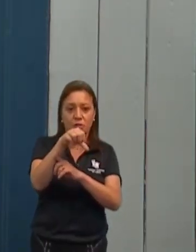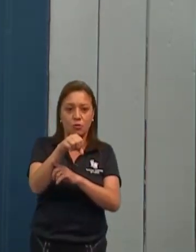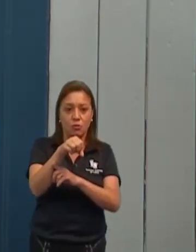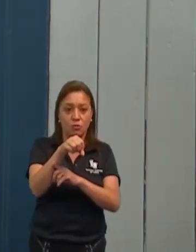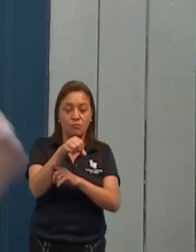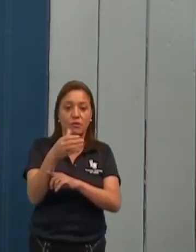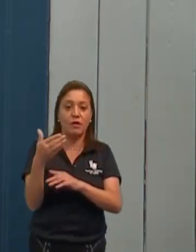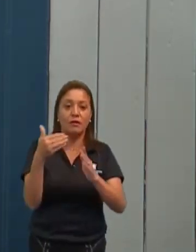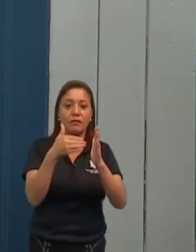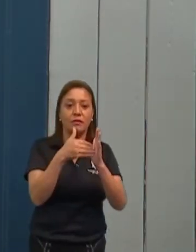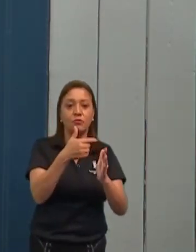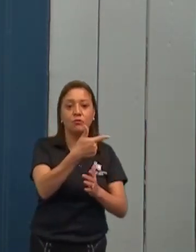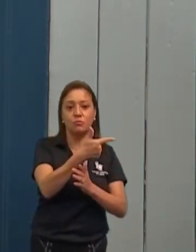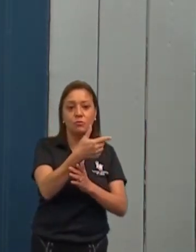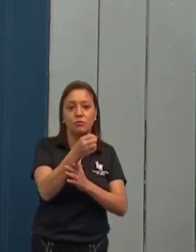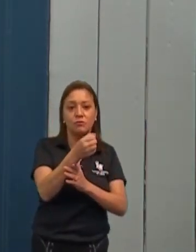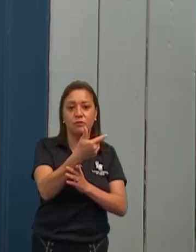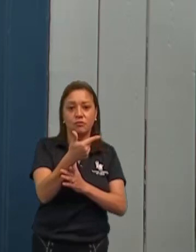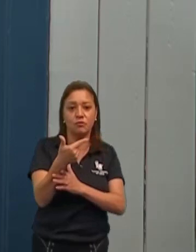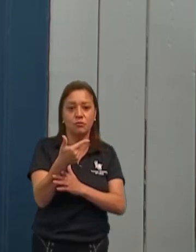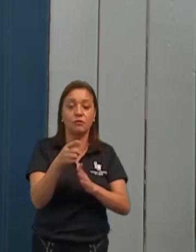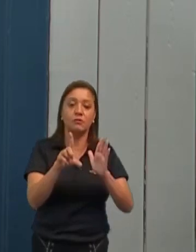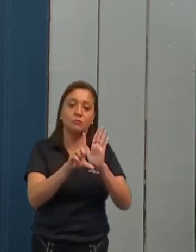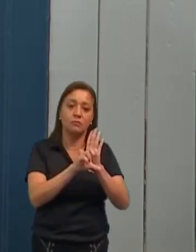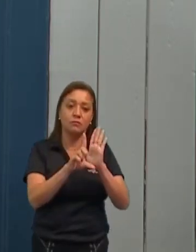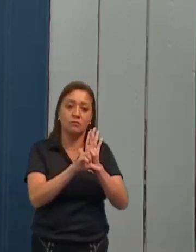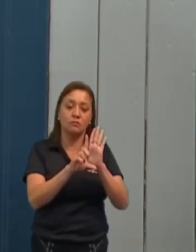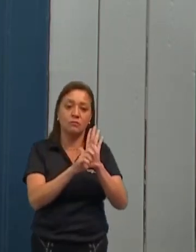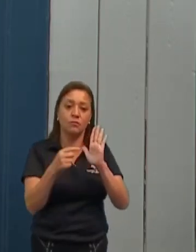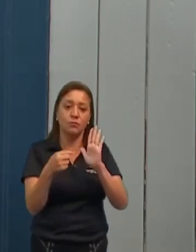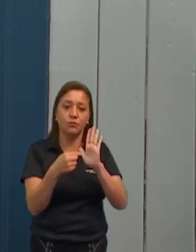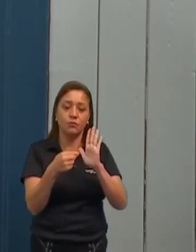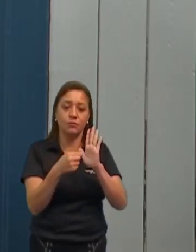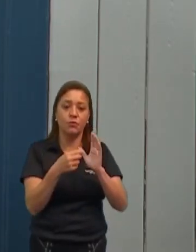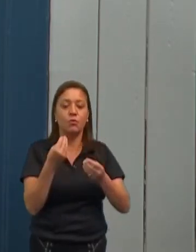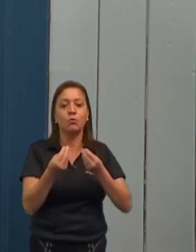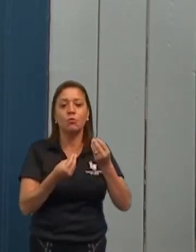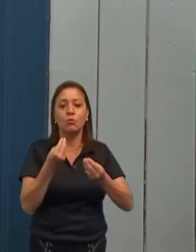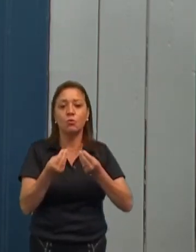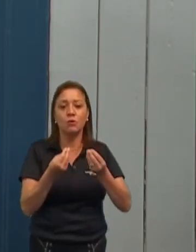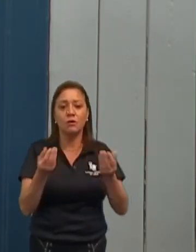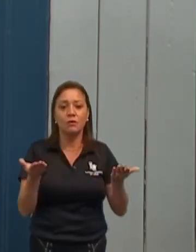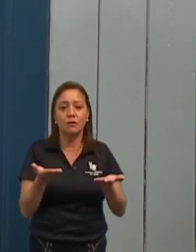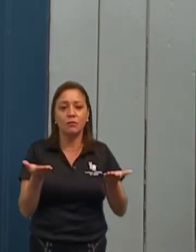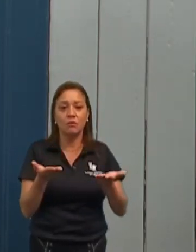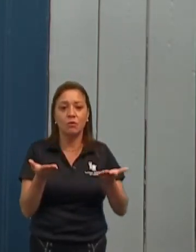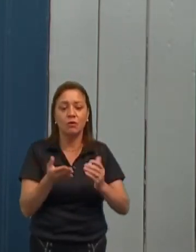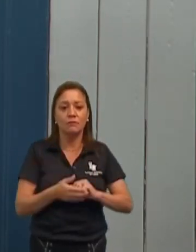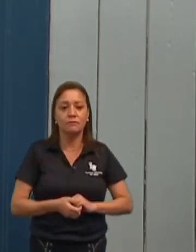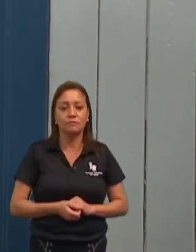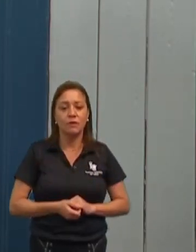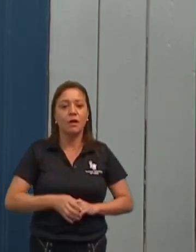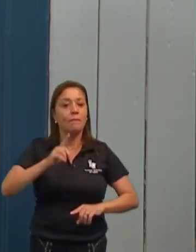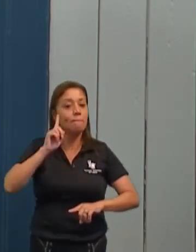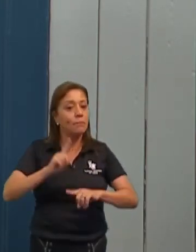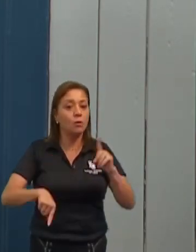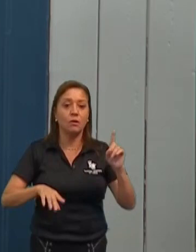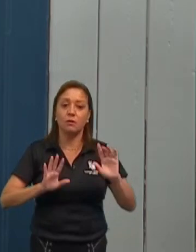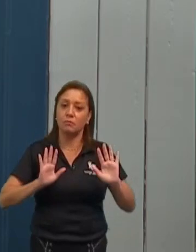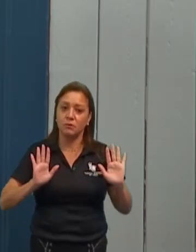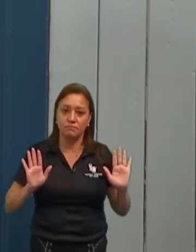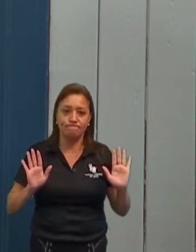razão disso, o projeto de lei, ora se apresenta, não só proíbe a